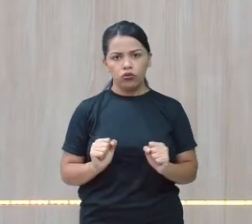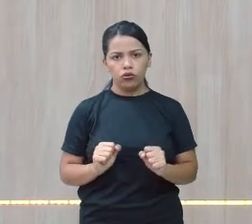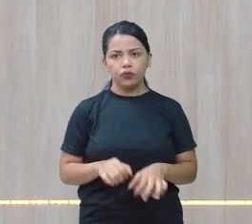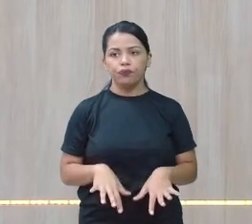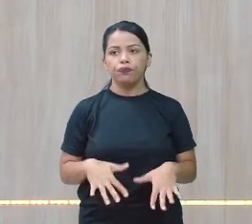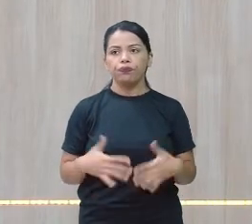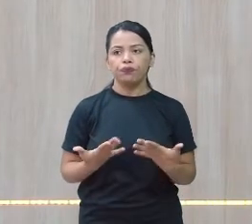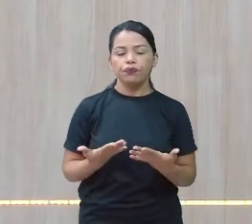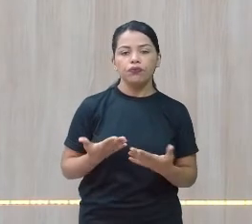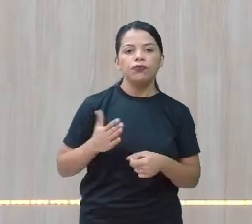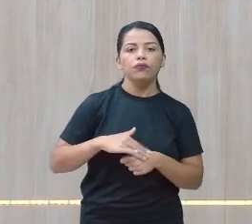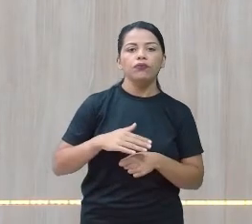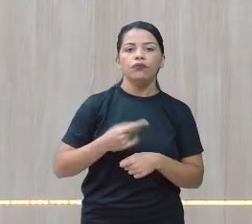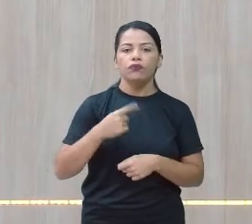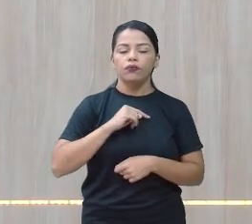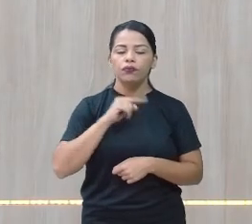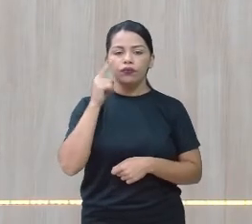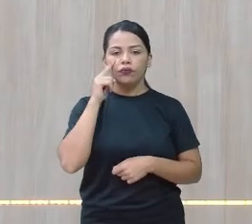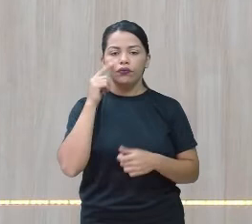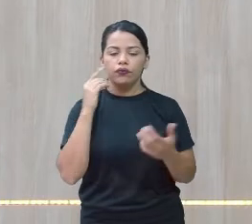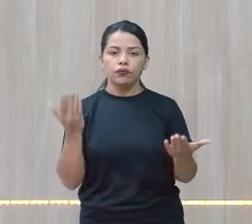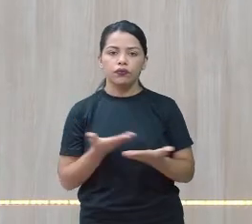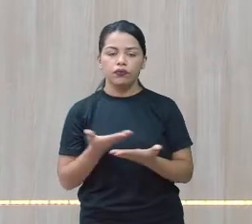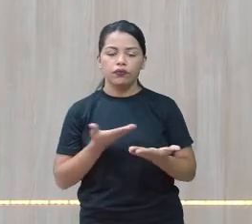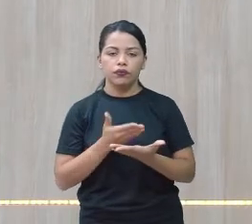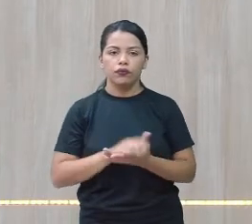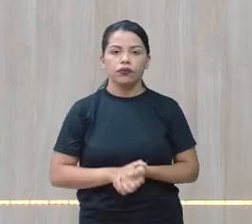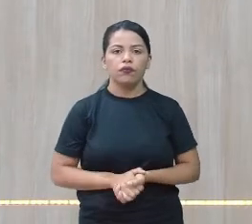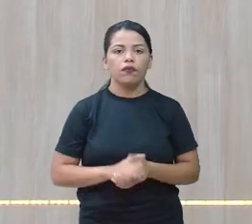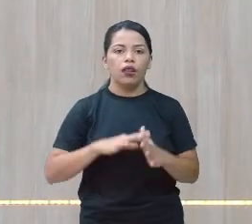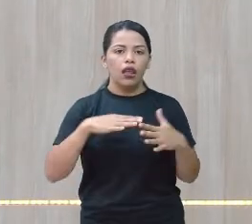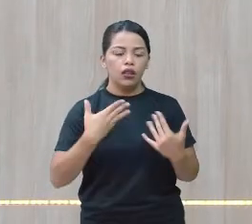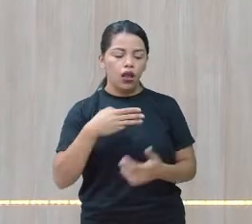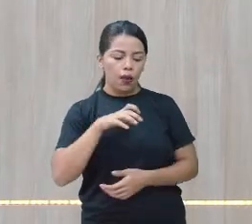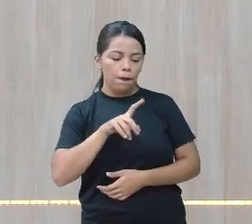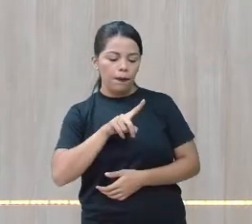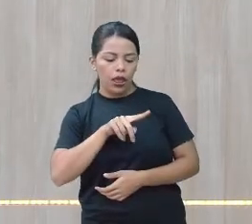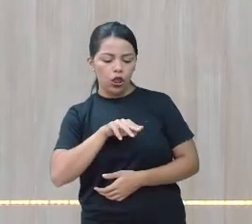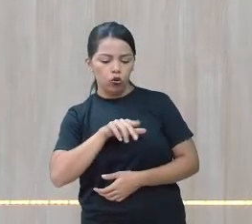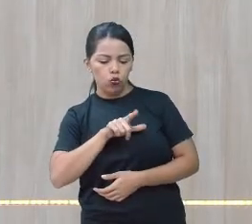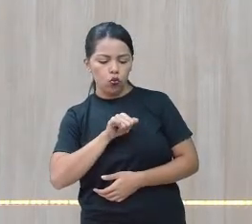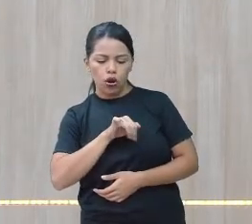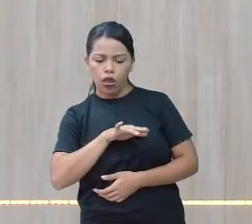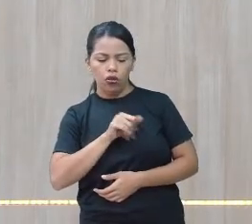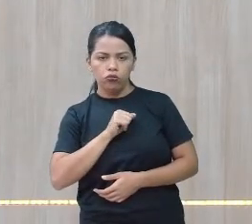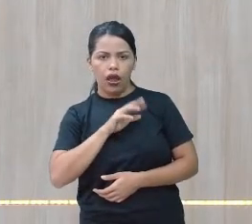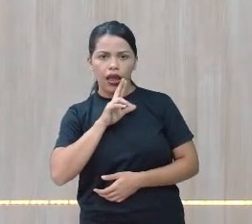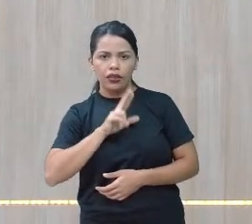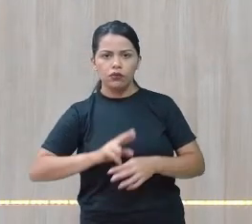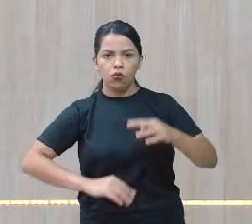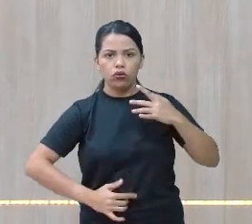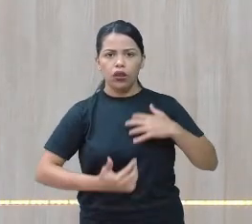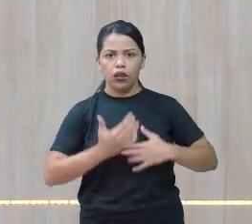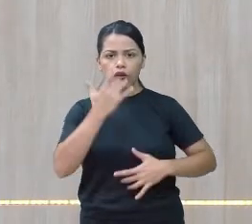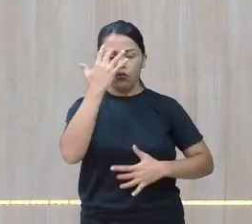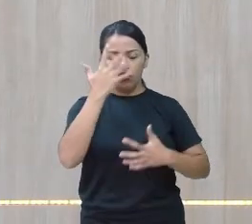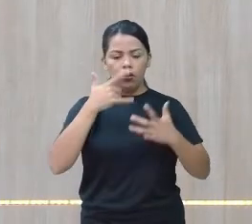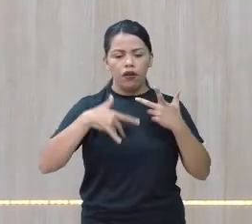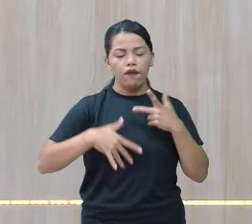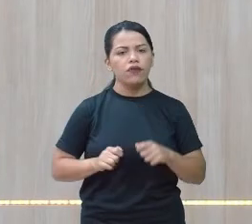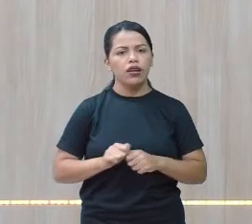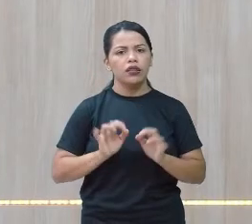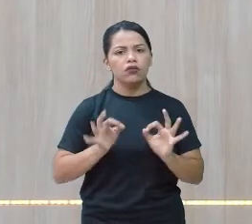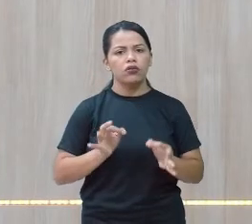Diante do que nós vimos hoje, será que a medula não está cumprindo as ordens? Eu acredito que